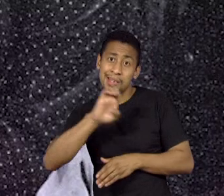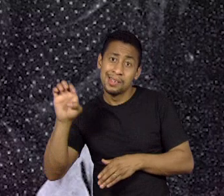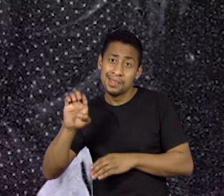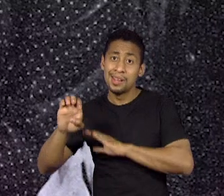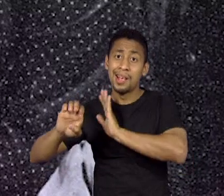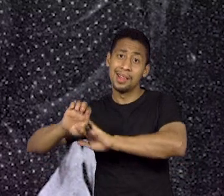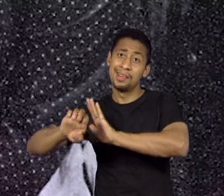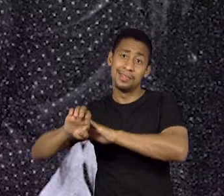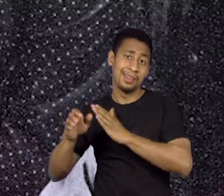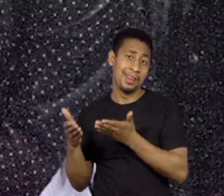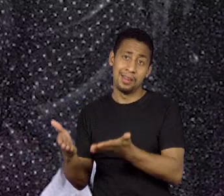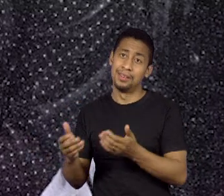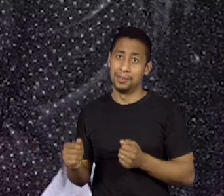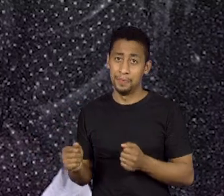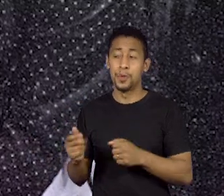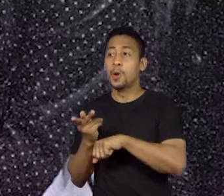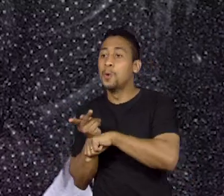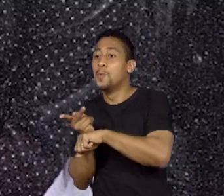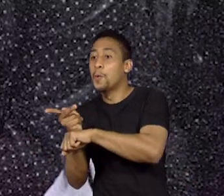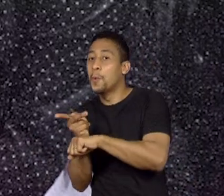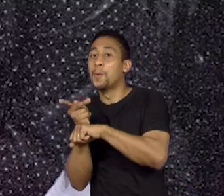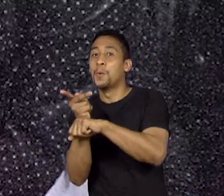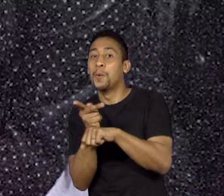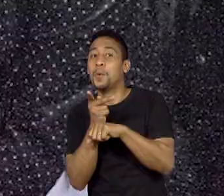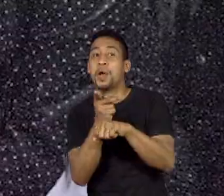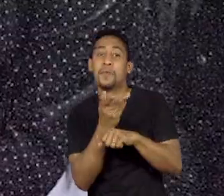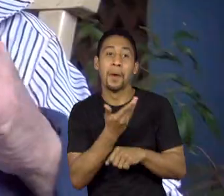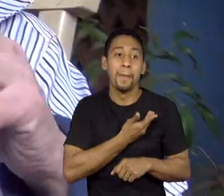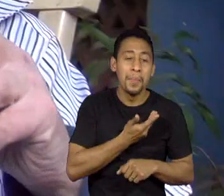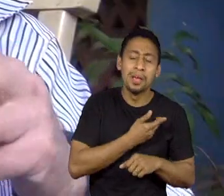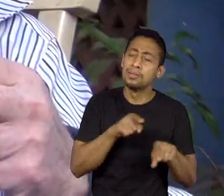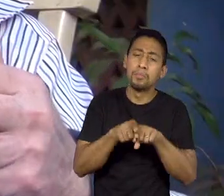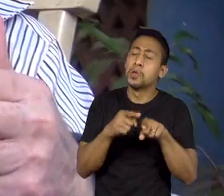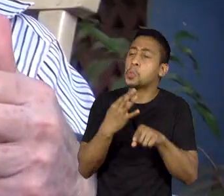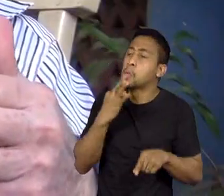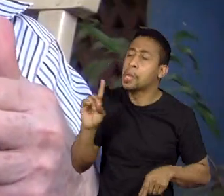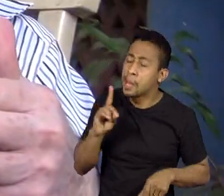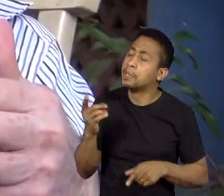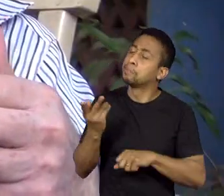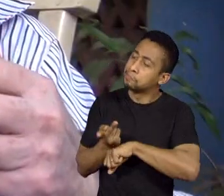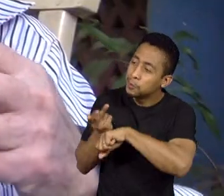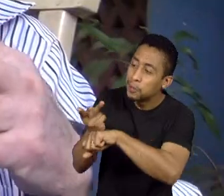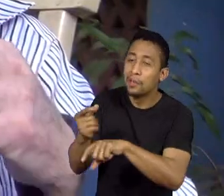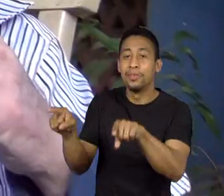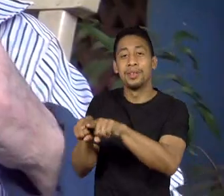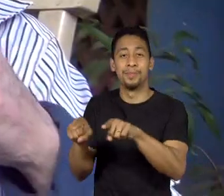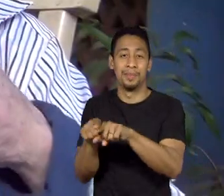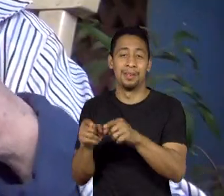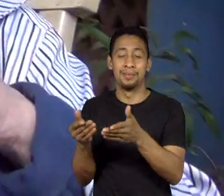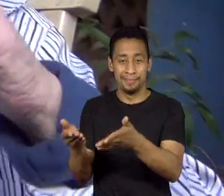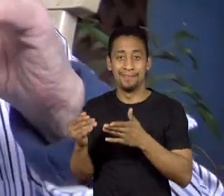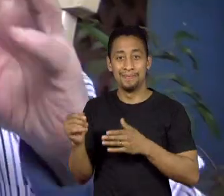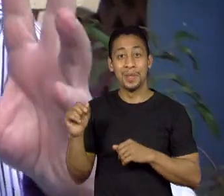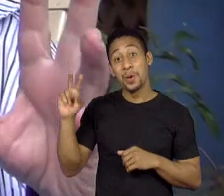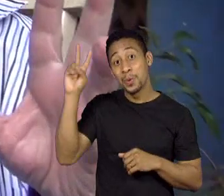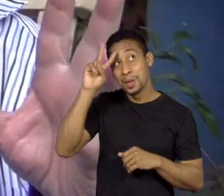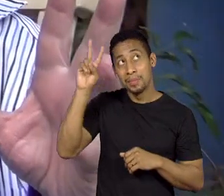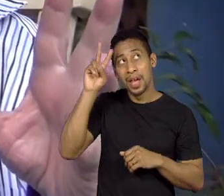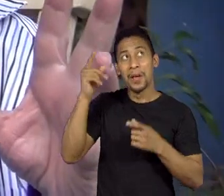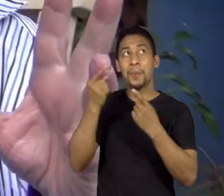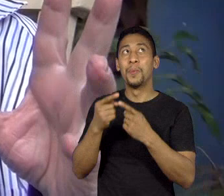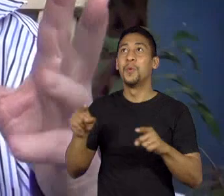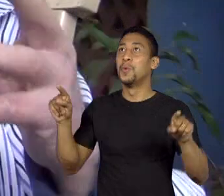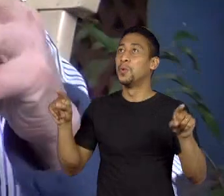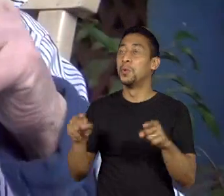Procuravam autores conhecidos e desconhecidos. A memória de músicas